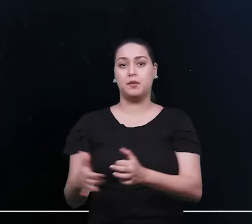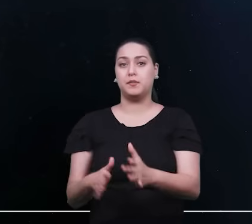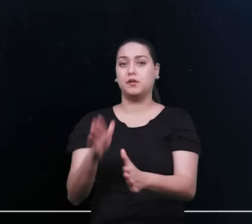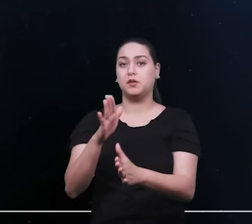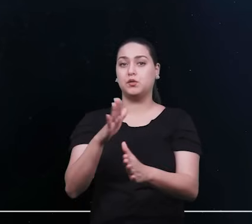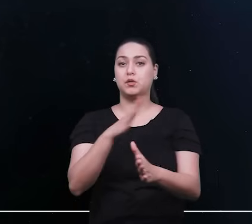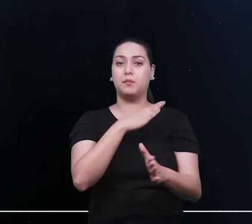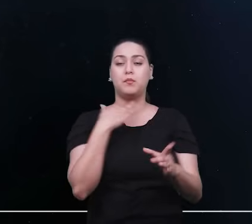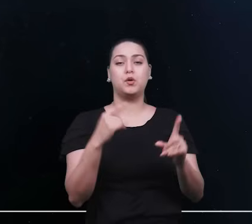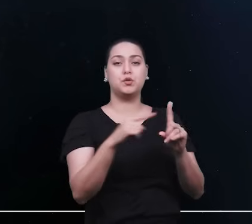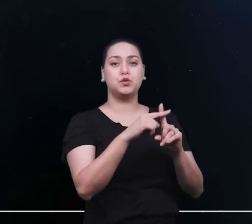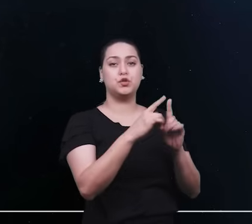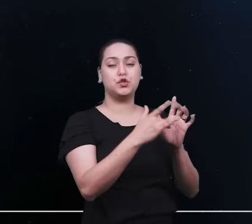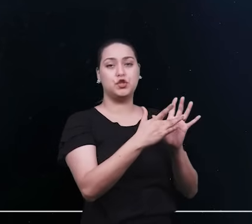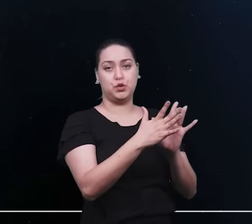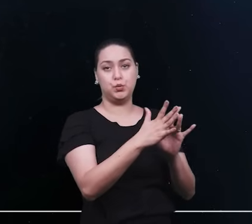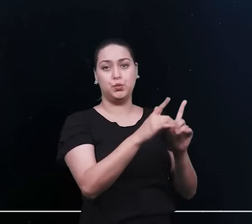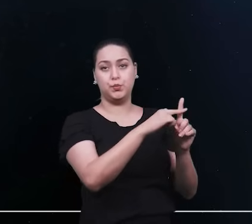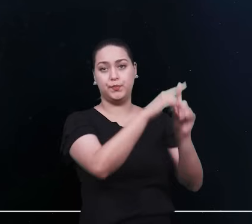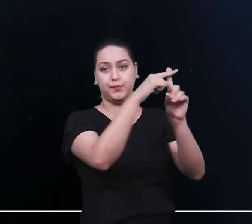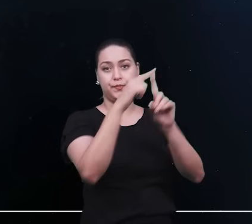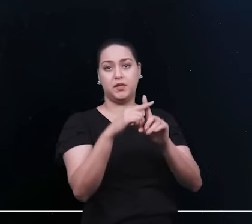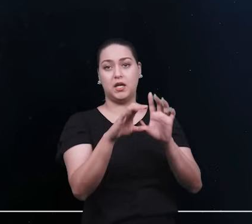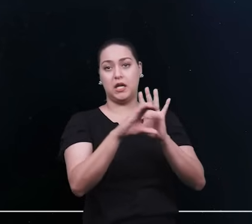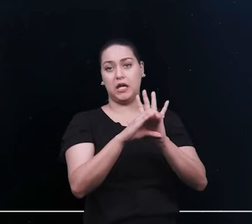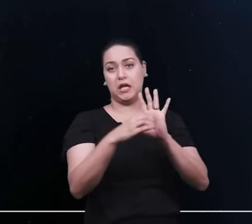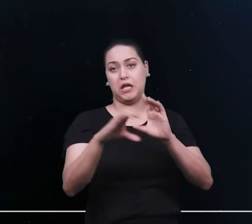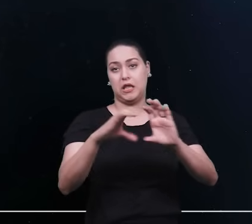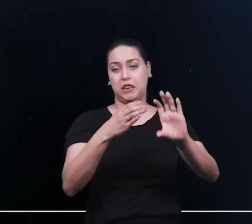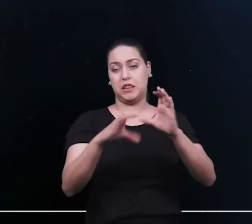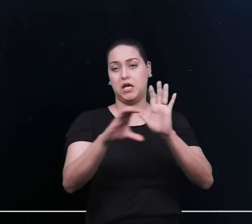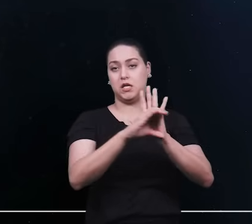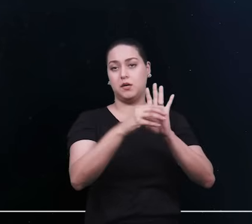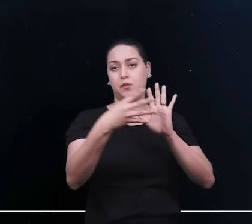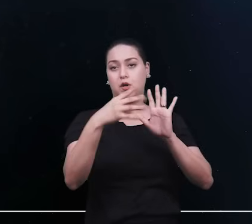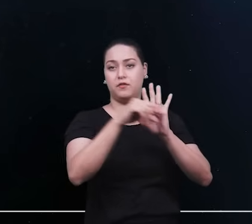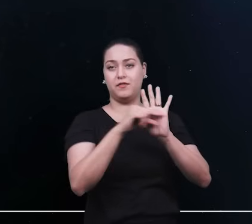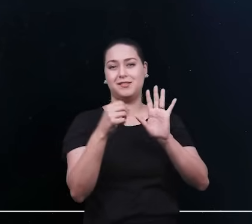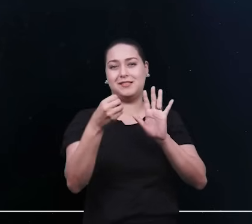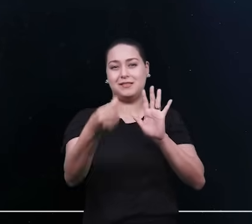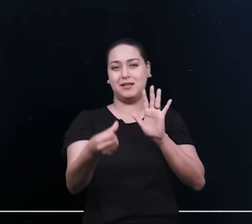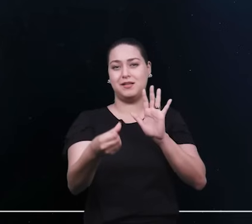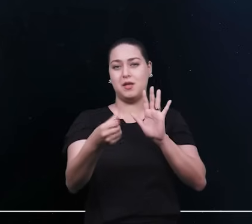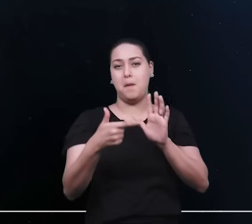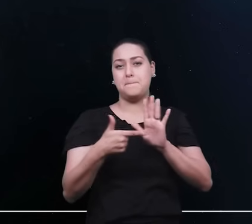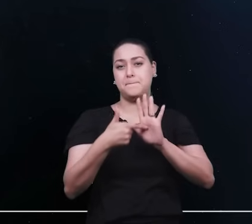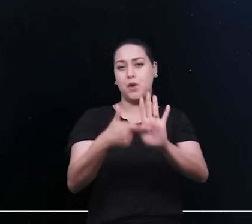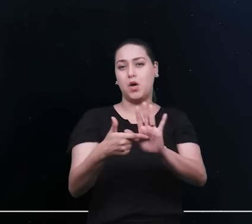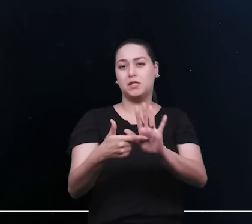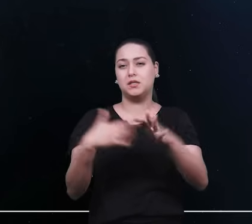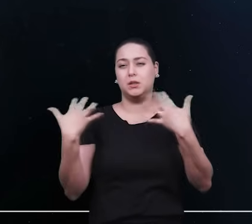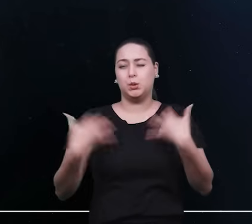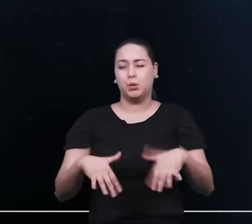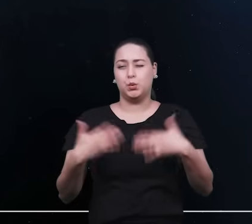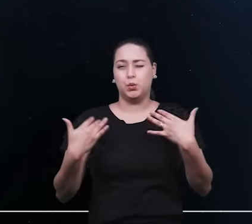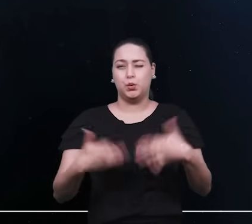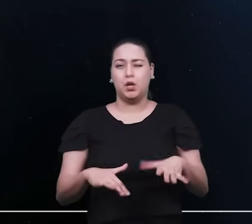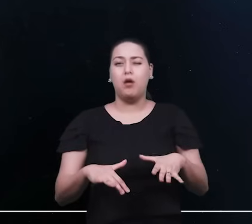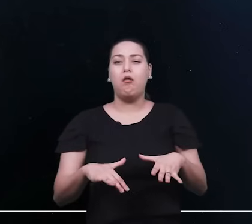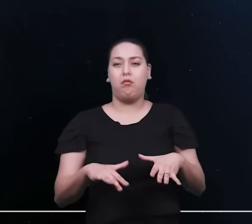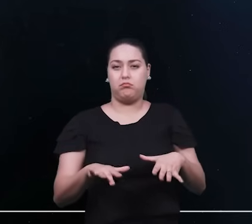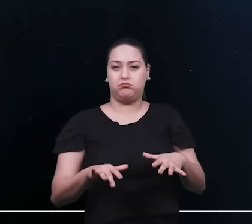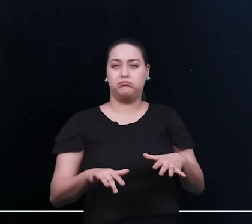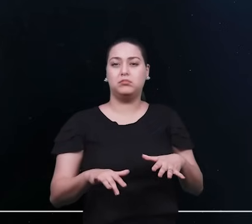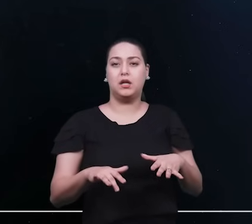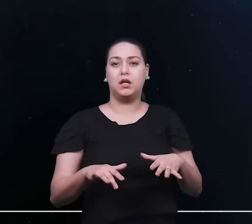Jesus está em Cantares 4:6, que mostra a sua agonia no Getsêmani e a crucificação